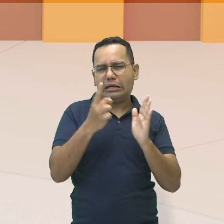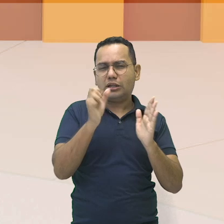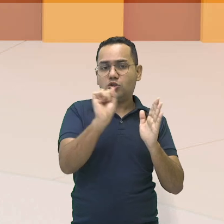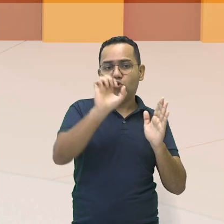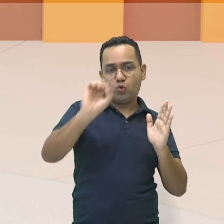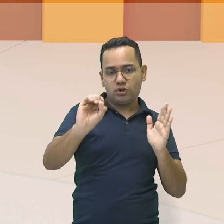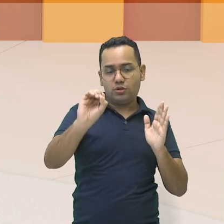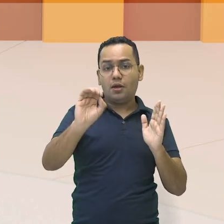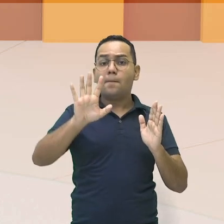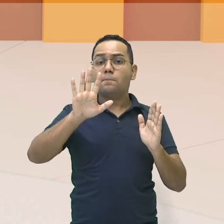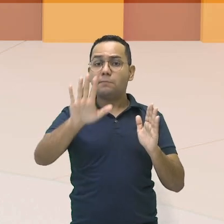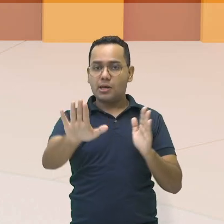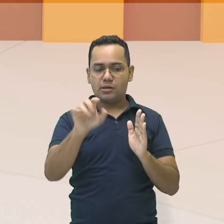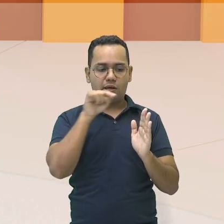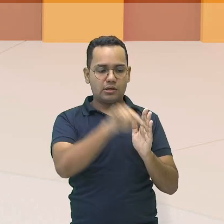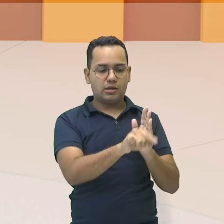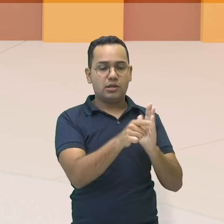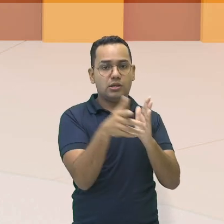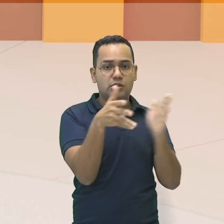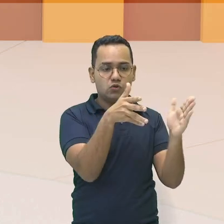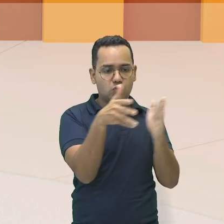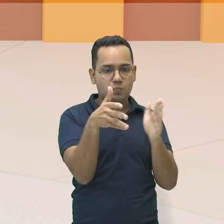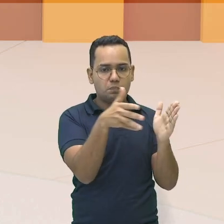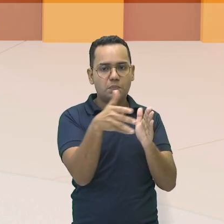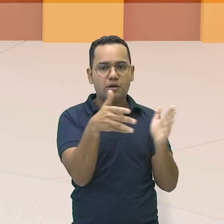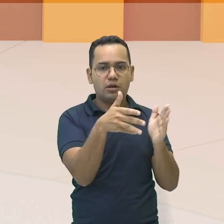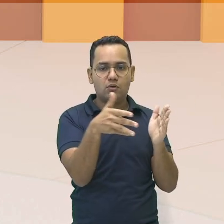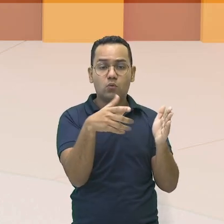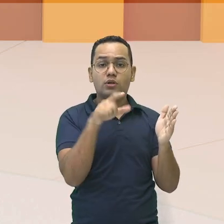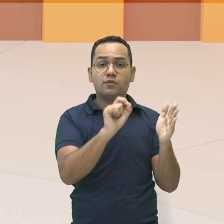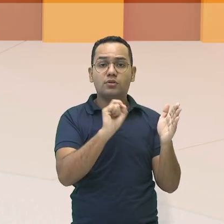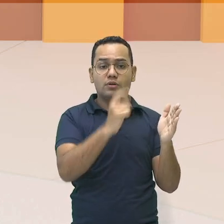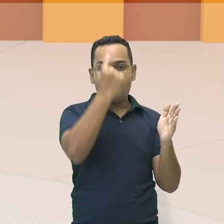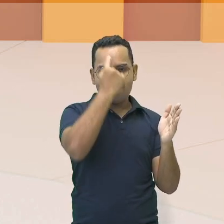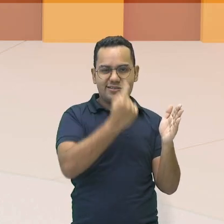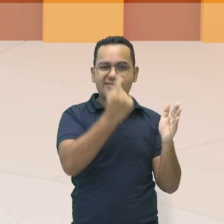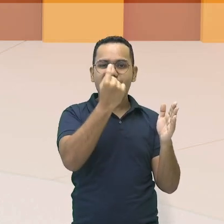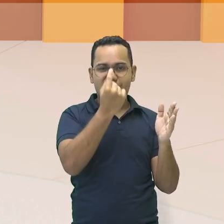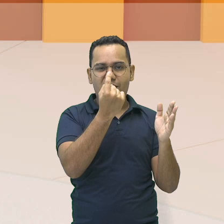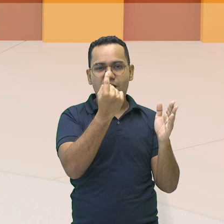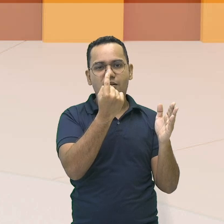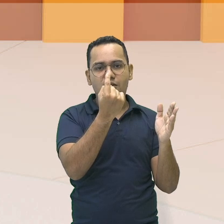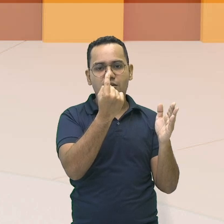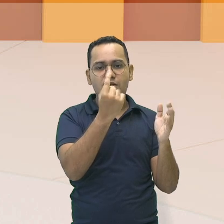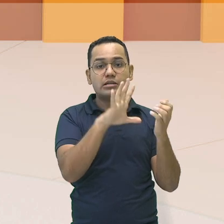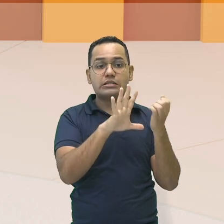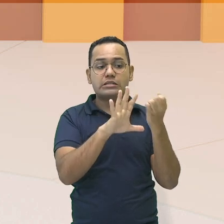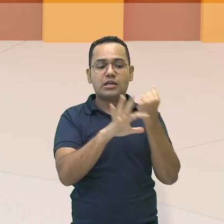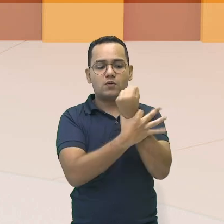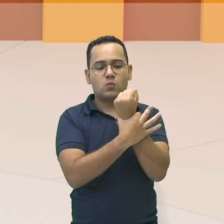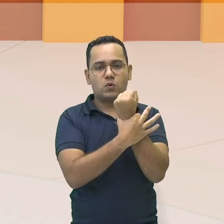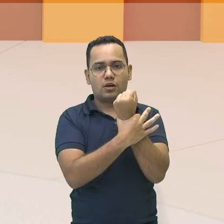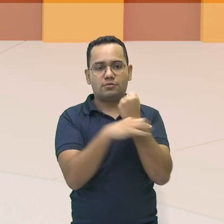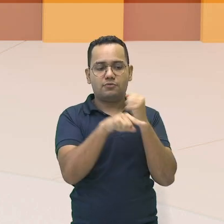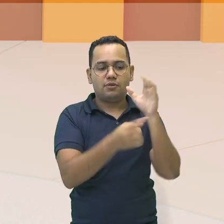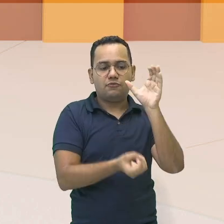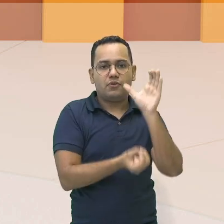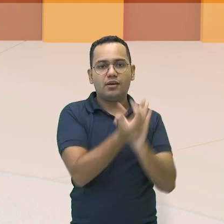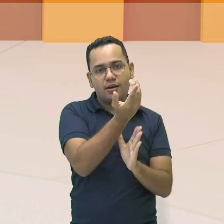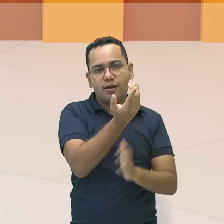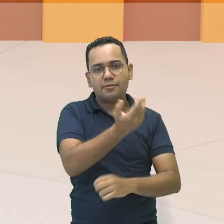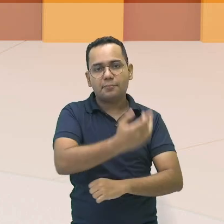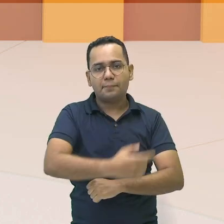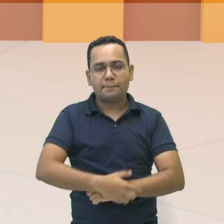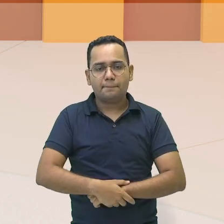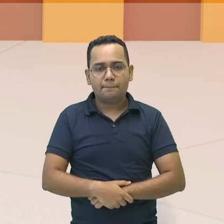é aqui, durante a Conferência de Estocolmo, que essas ideias que fundamentaram o desenvolvimento sustentável, ela surge, tudo bem? E a gente vai